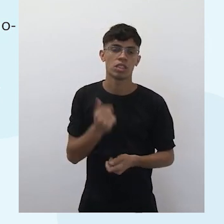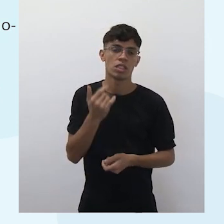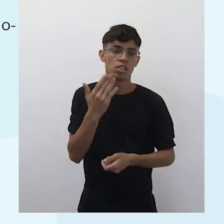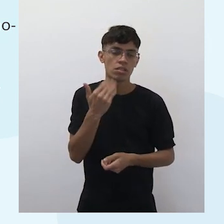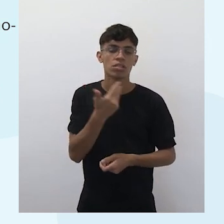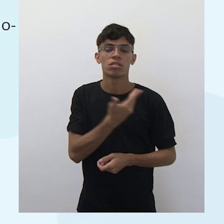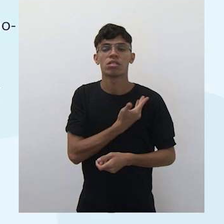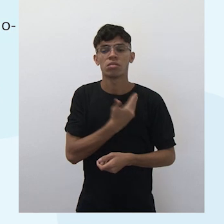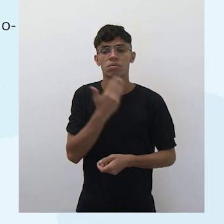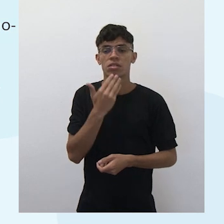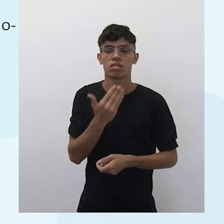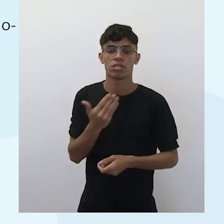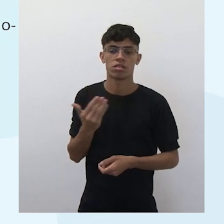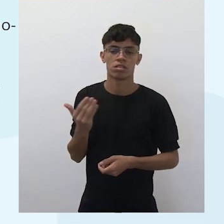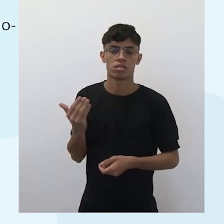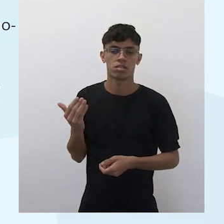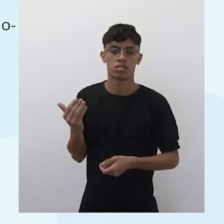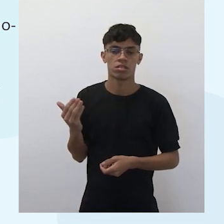amigo,